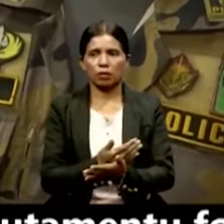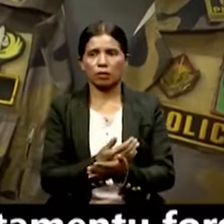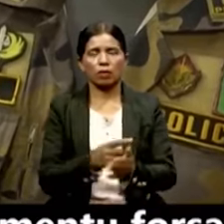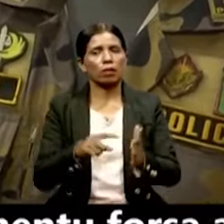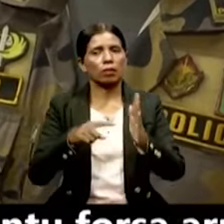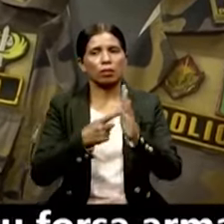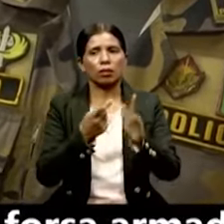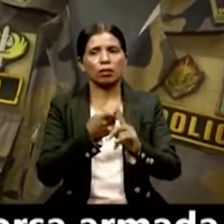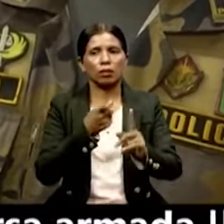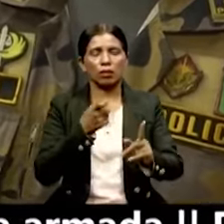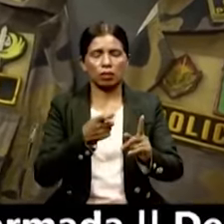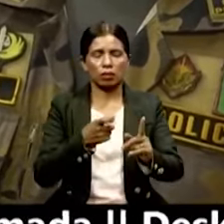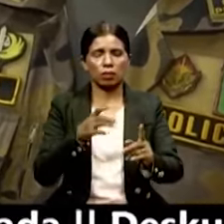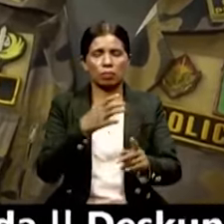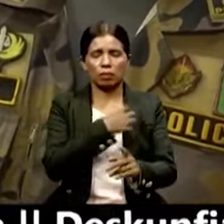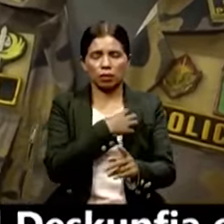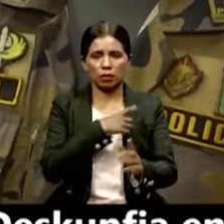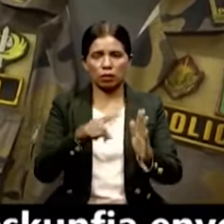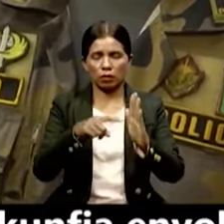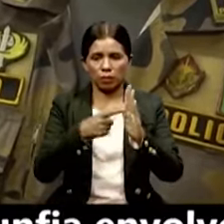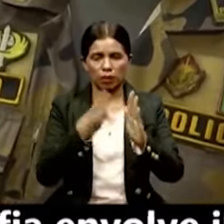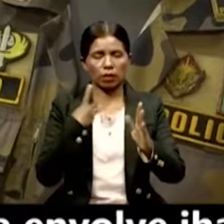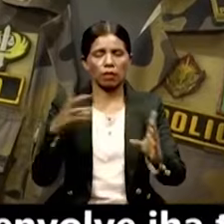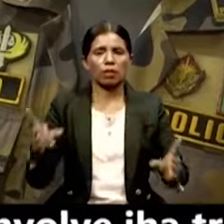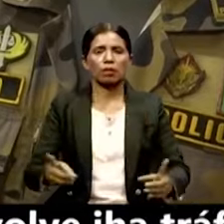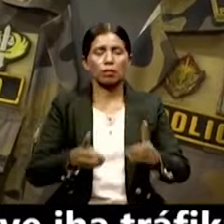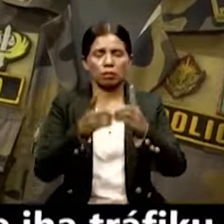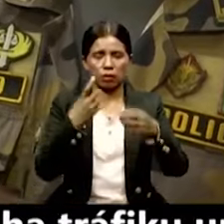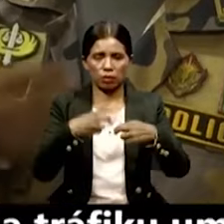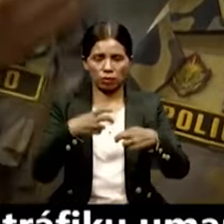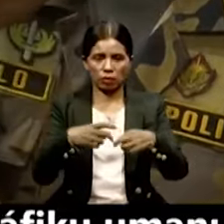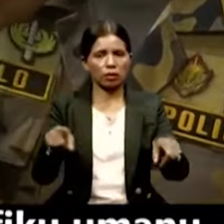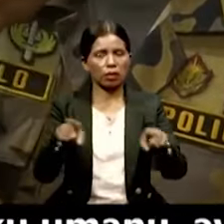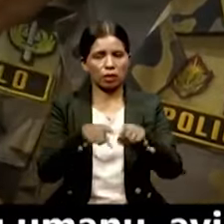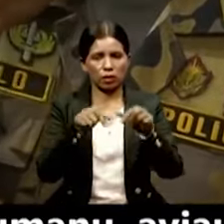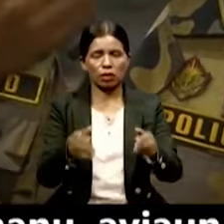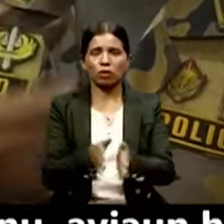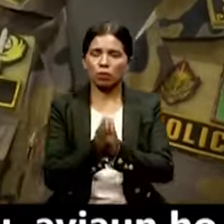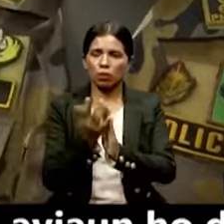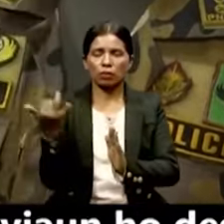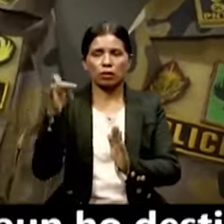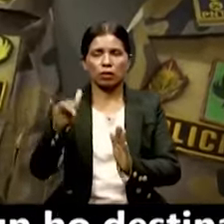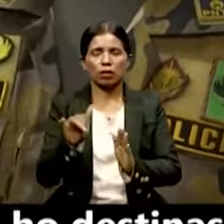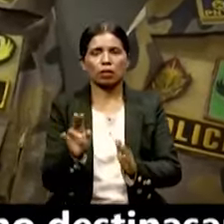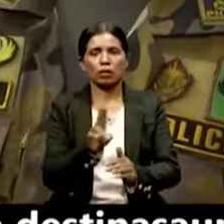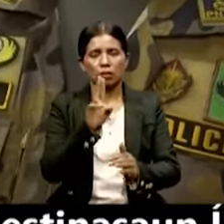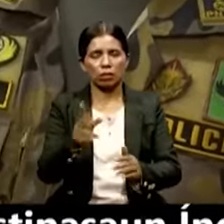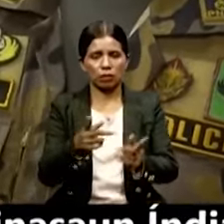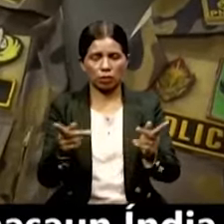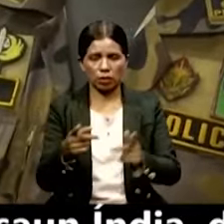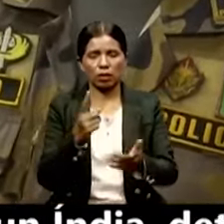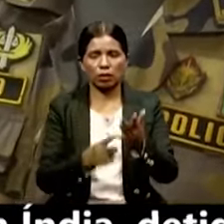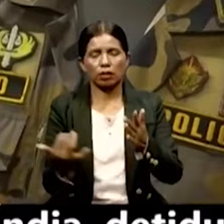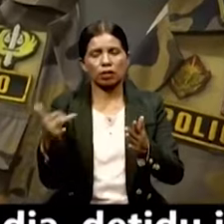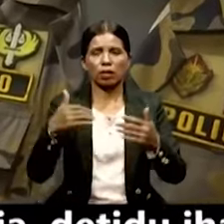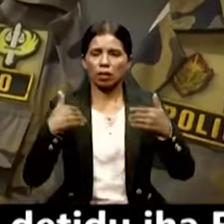husi inisi polisina ahune ne ita enfrenta na dificultades siran sane e husu basira para aturune zere kunisan sera masira